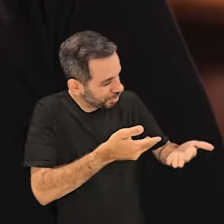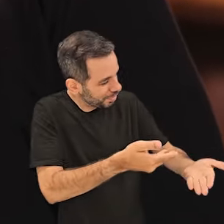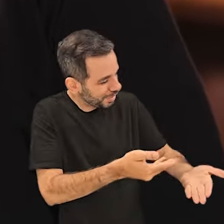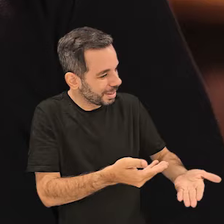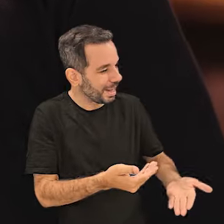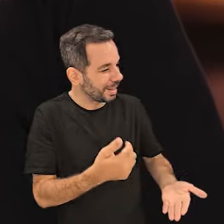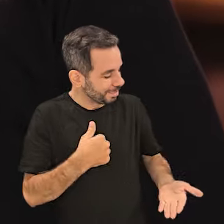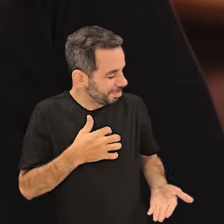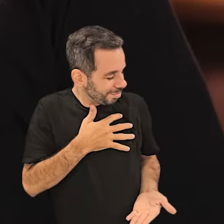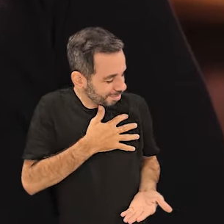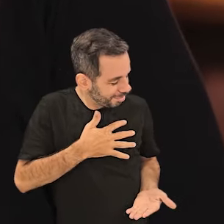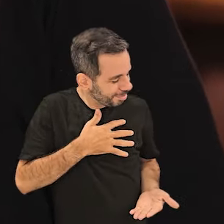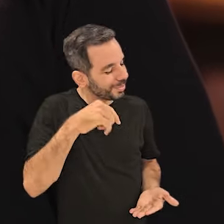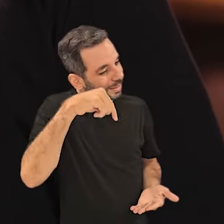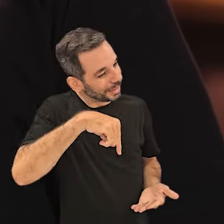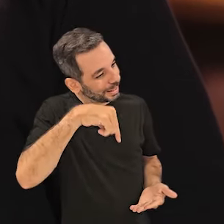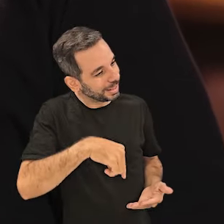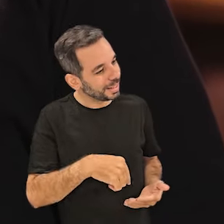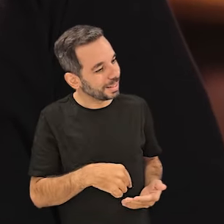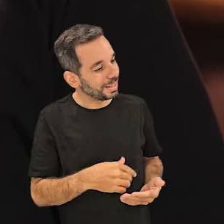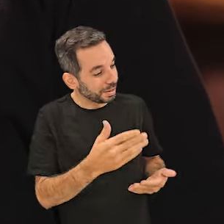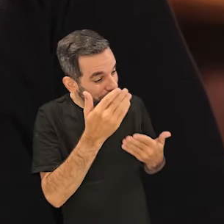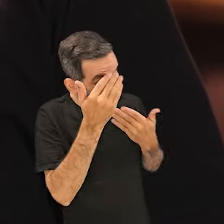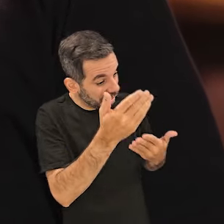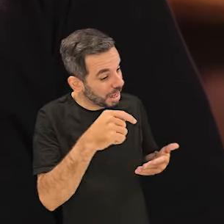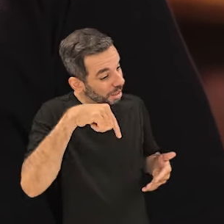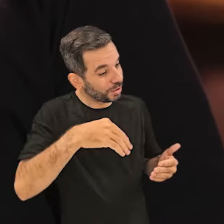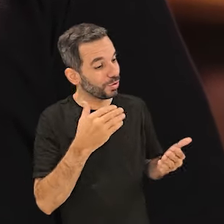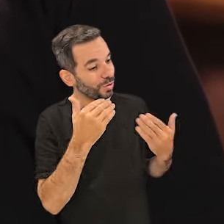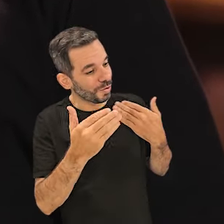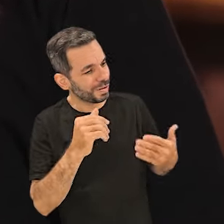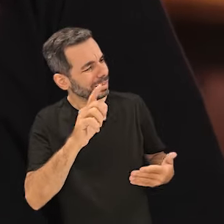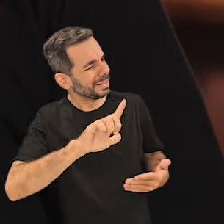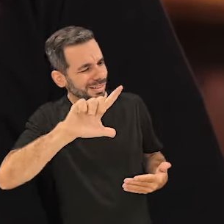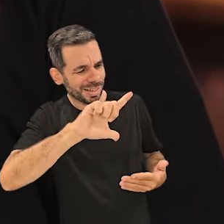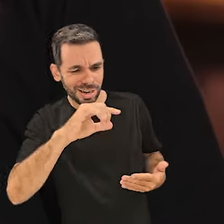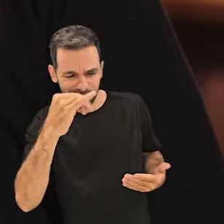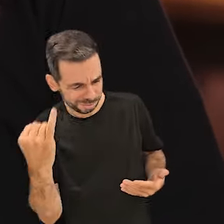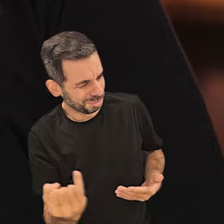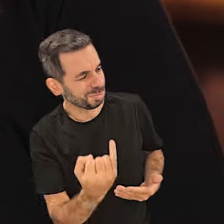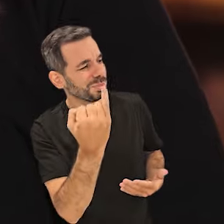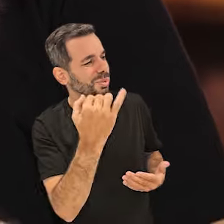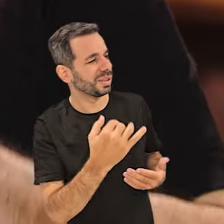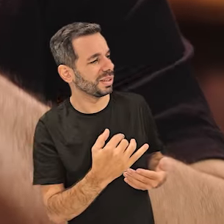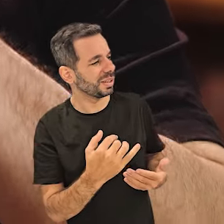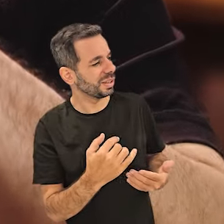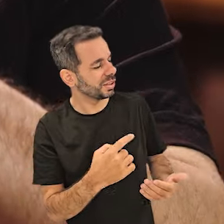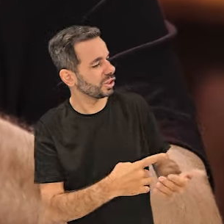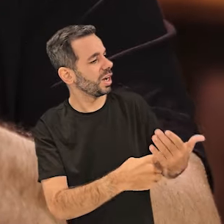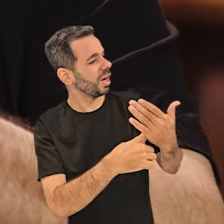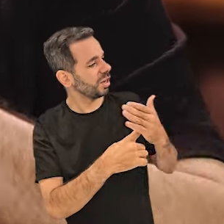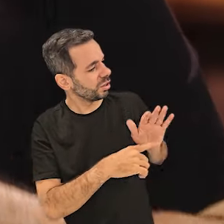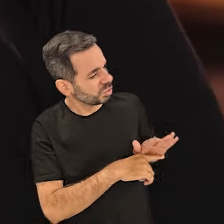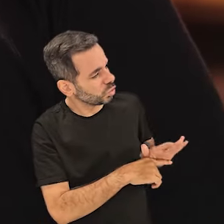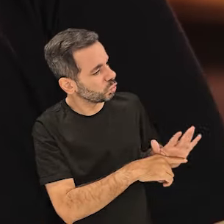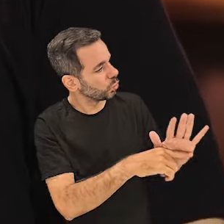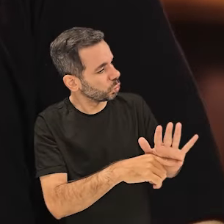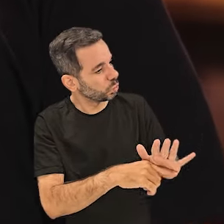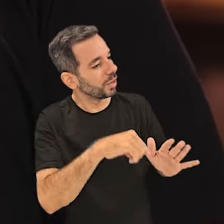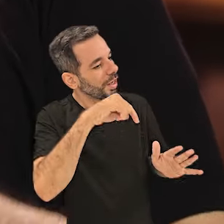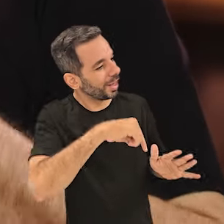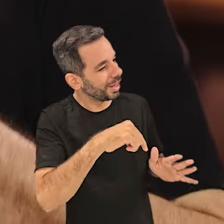estar aqui. Obrigado pelo Palavra Literária, que é um programa tão importante, tão fundamental, um olhar de indução